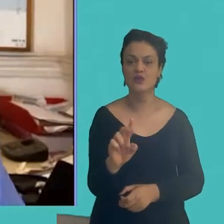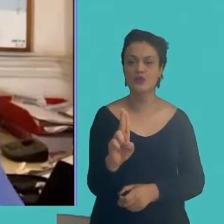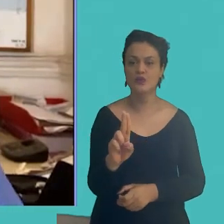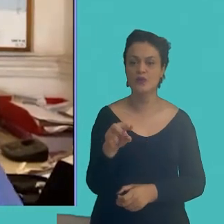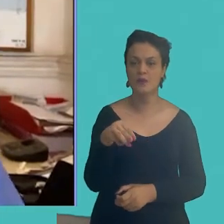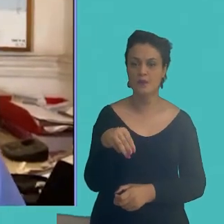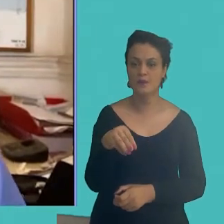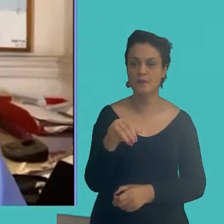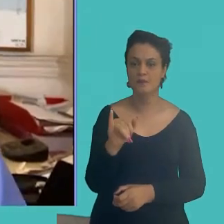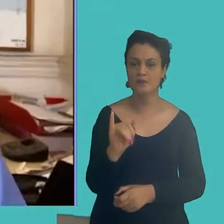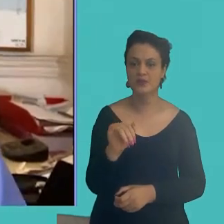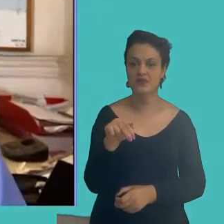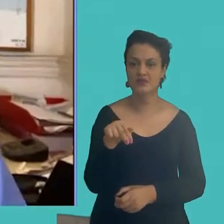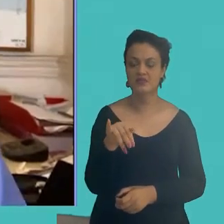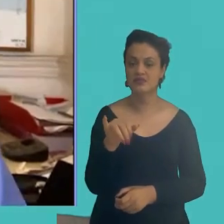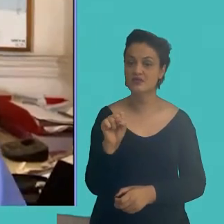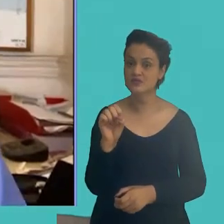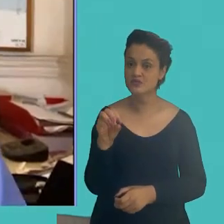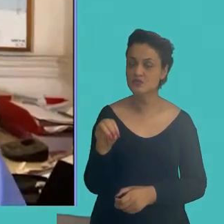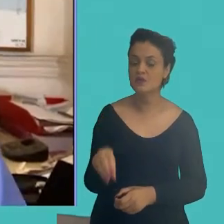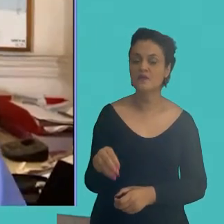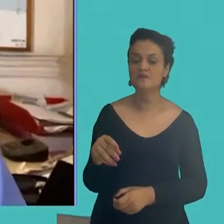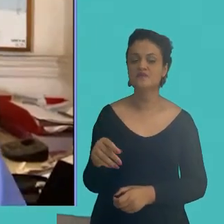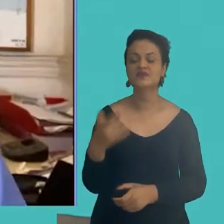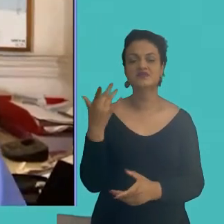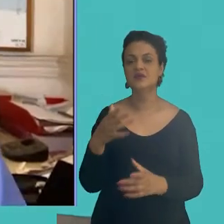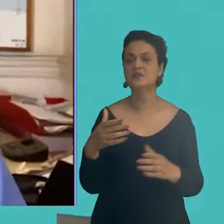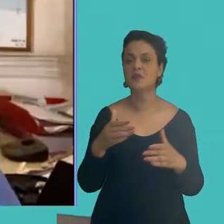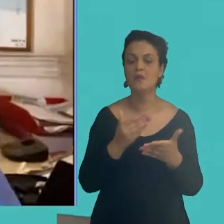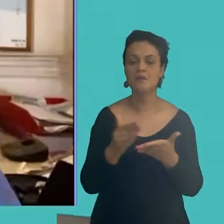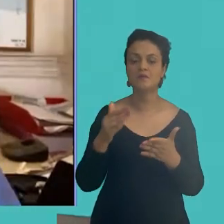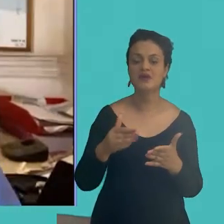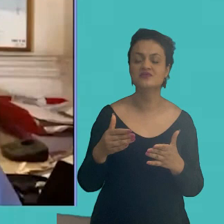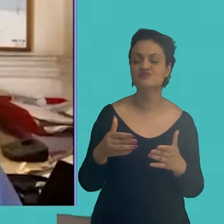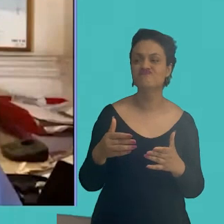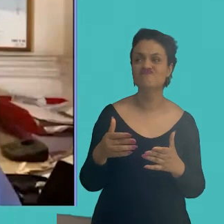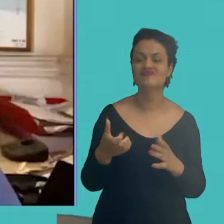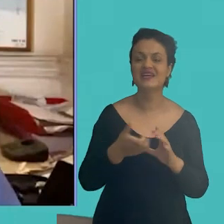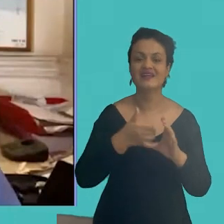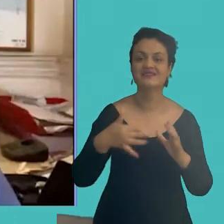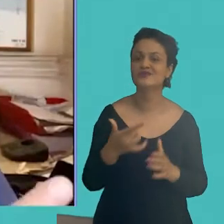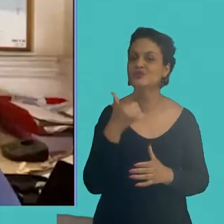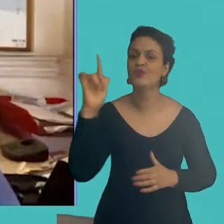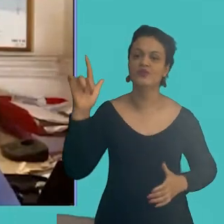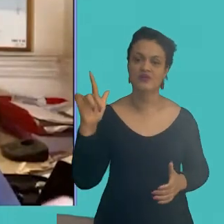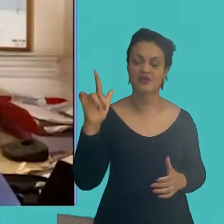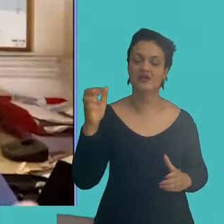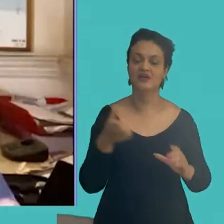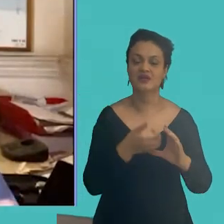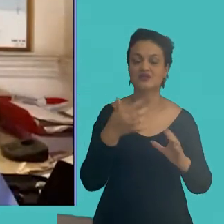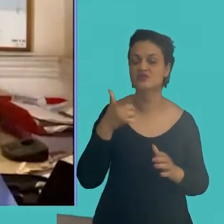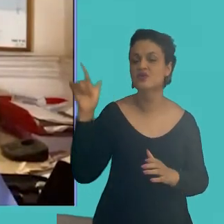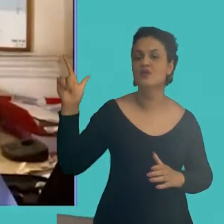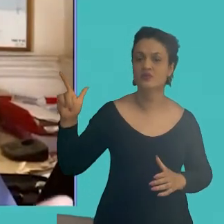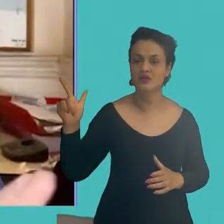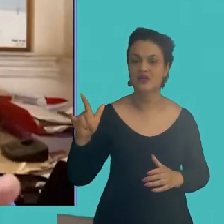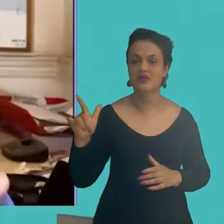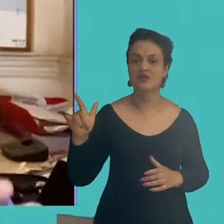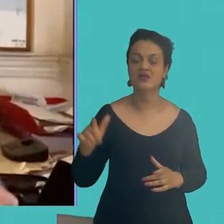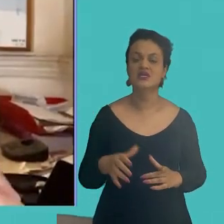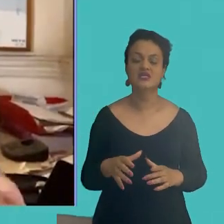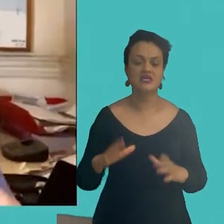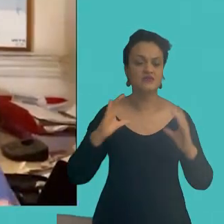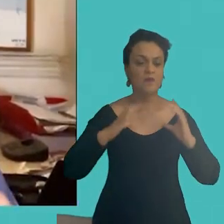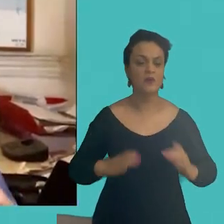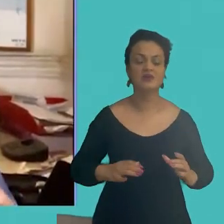mim, eu entro em outra categoria. Eu entro na categoria de que a explicação para esses comportamentos